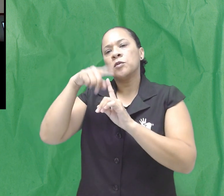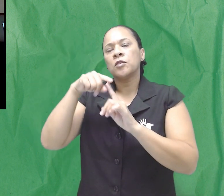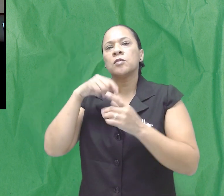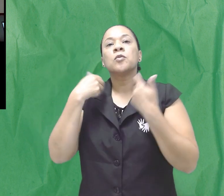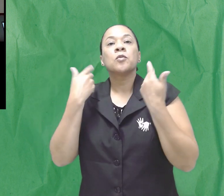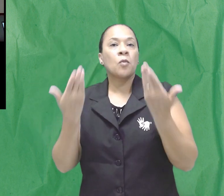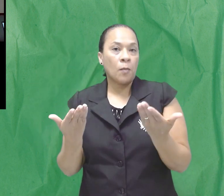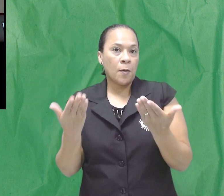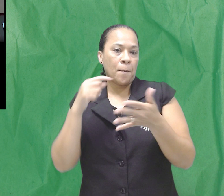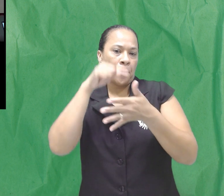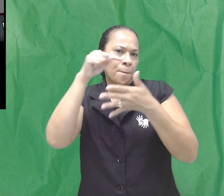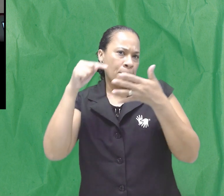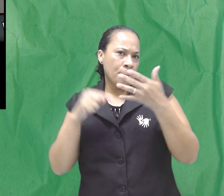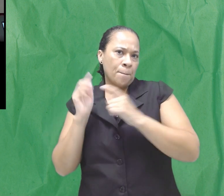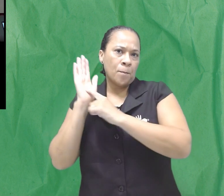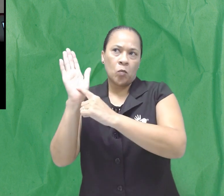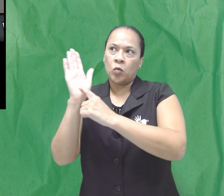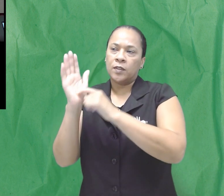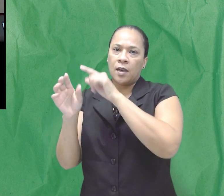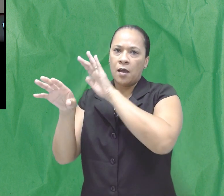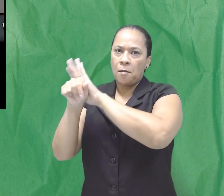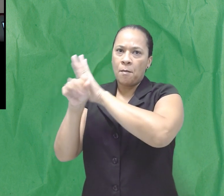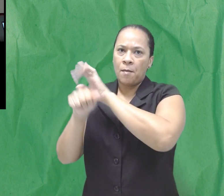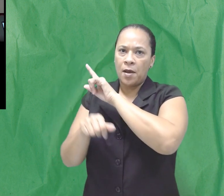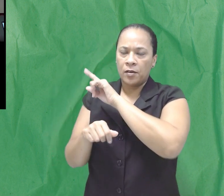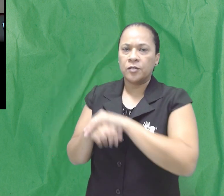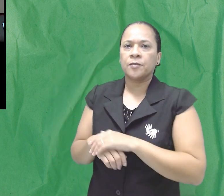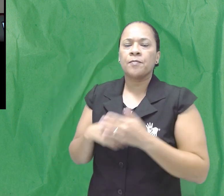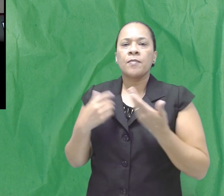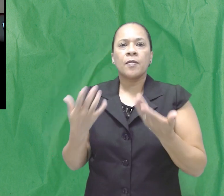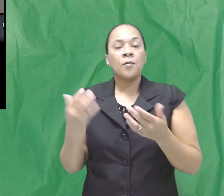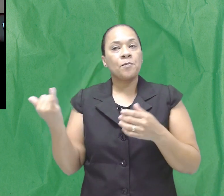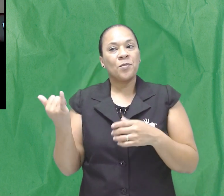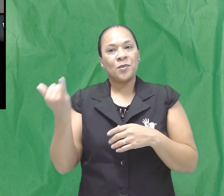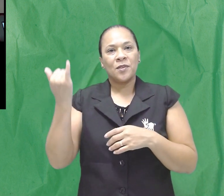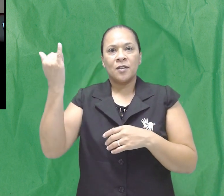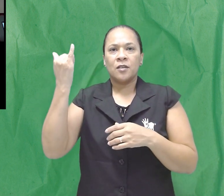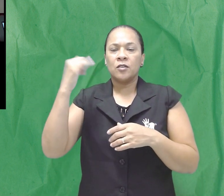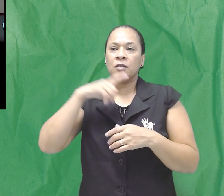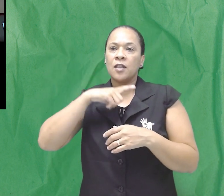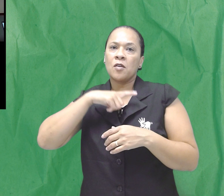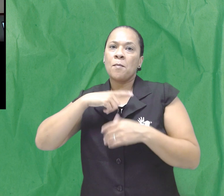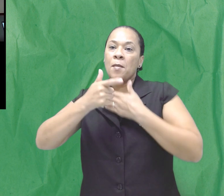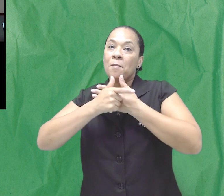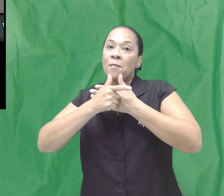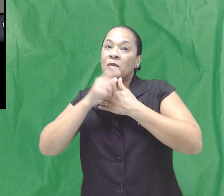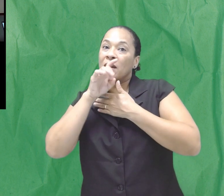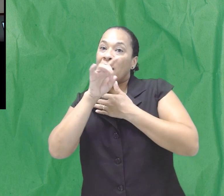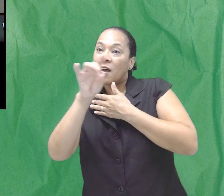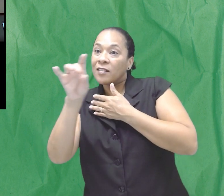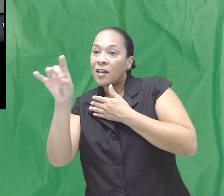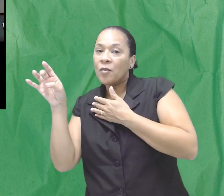É importante que possamos conhecer e saber as suas principais funções e aplicações, né?